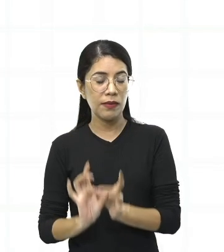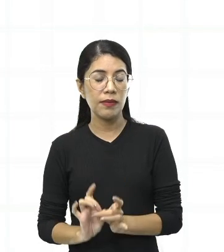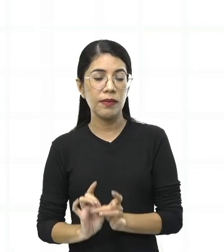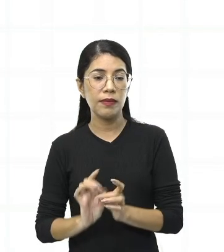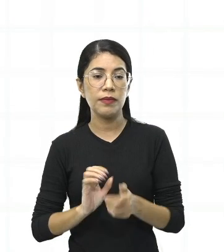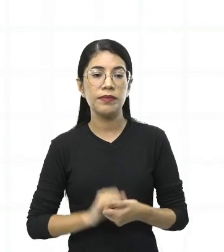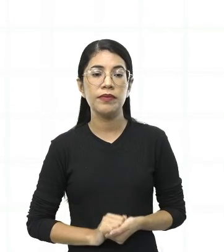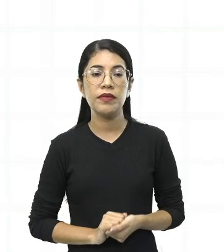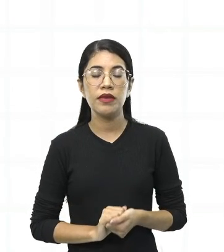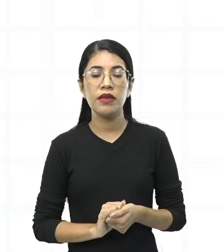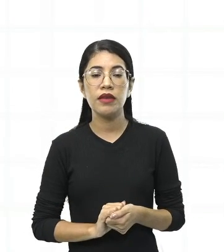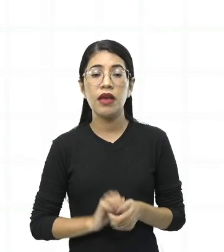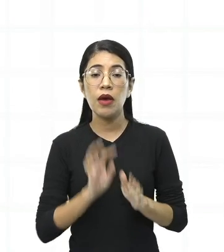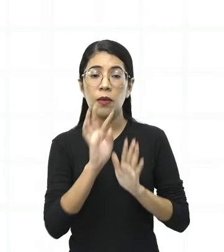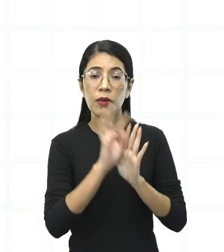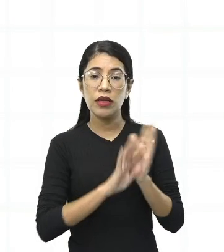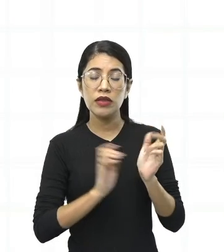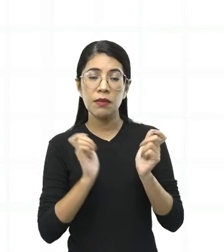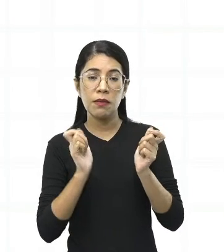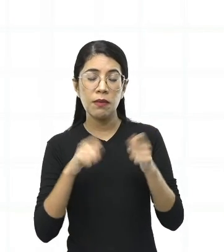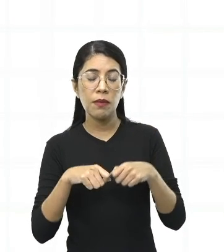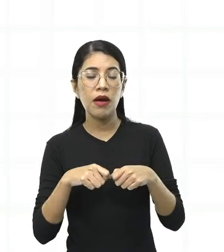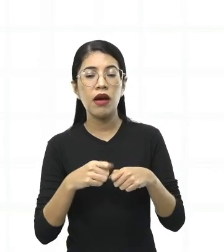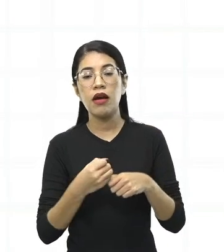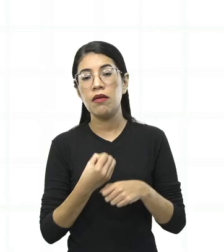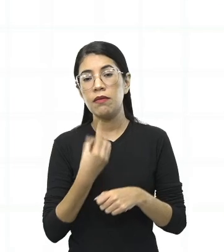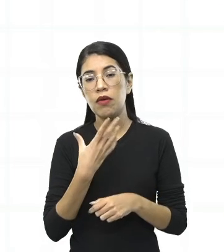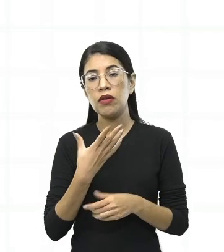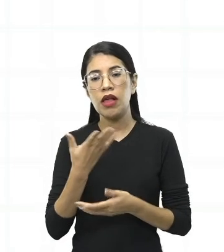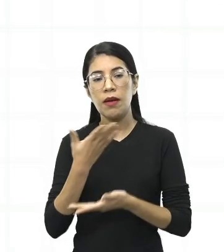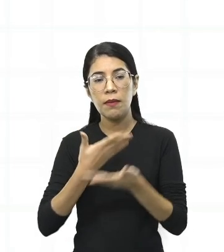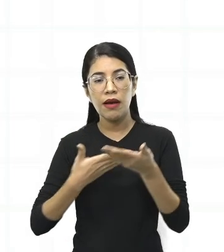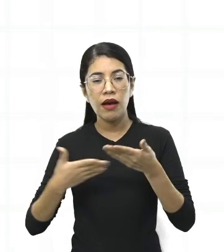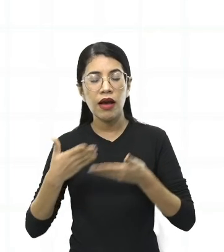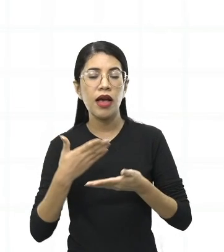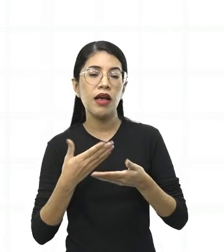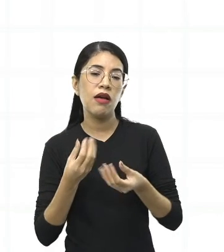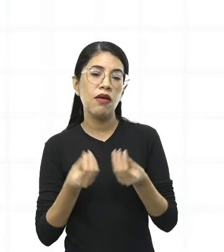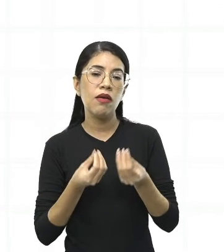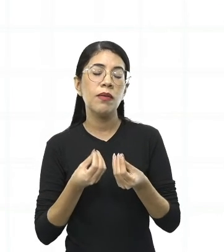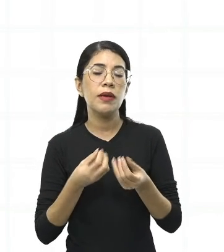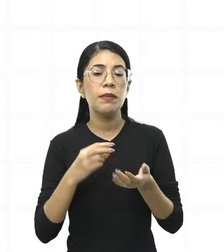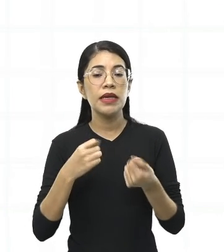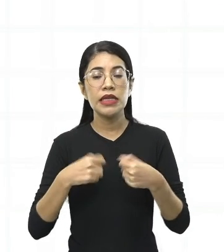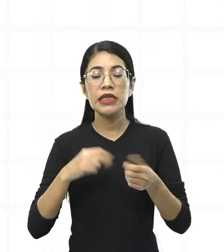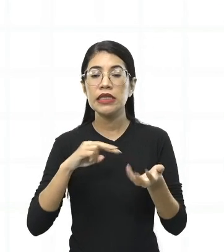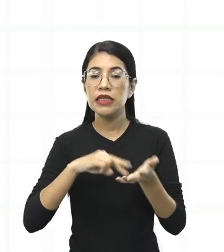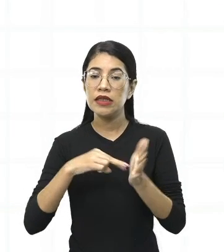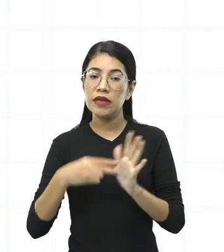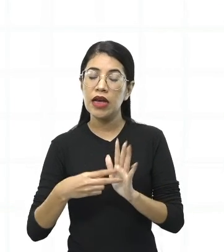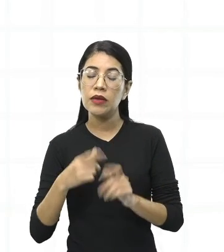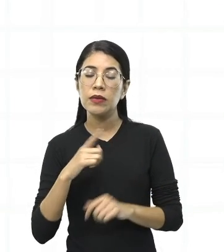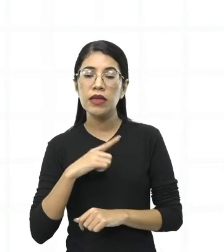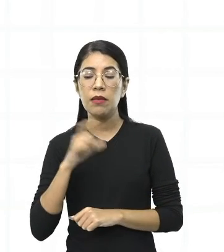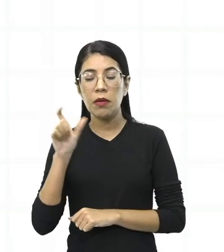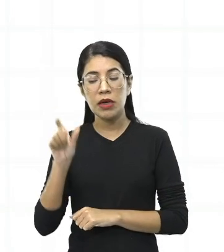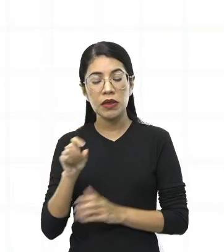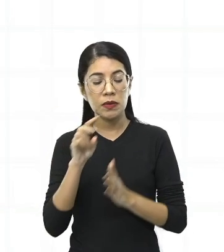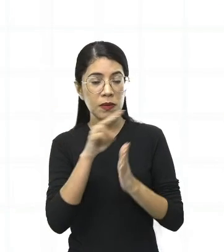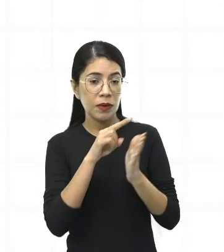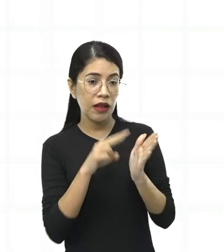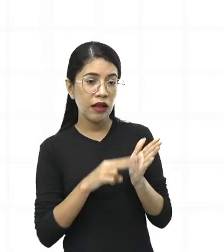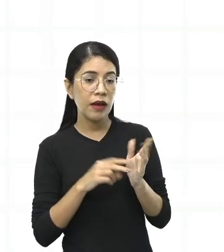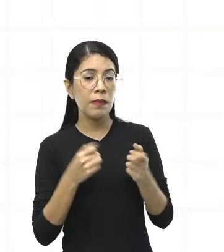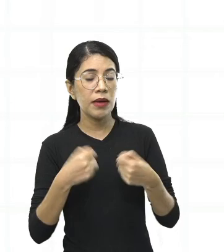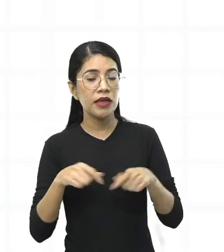Para um texto ser eficaz na transmissão da sua mensagem, é essencial fazer sentido para o leitor. Além disso, deve